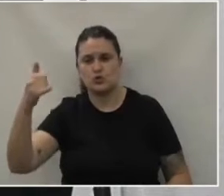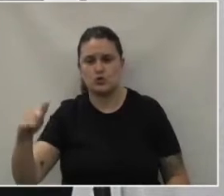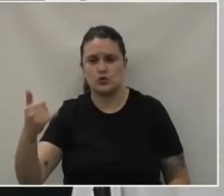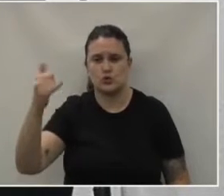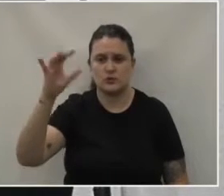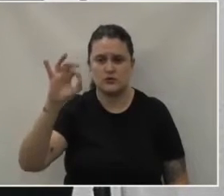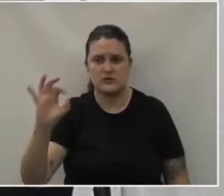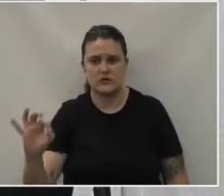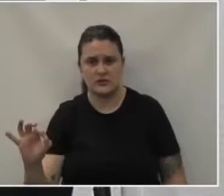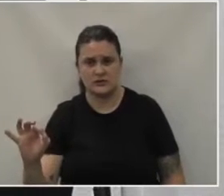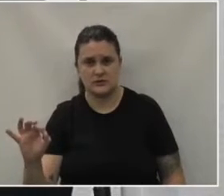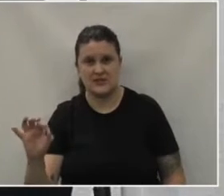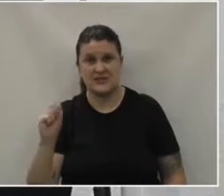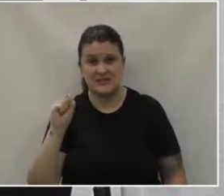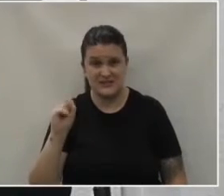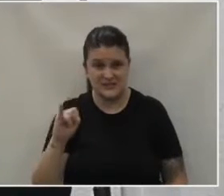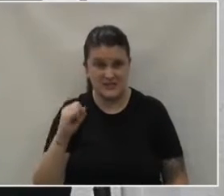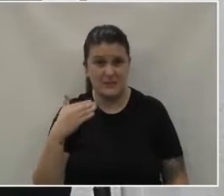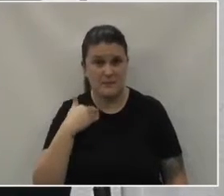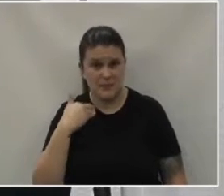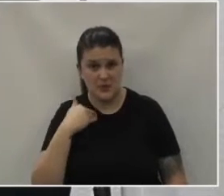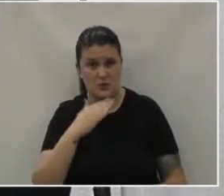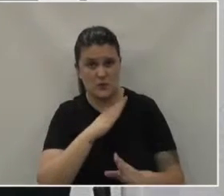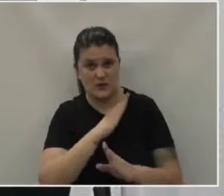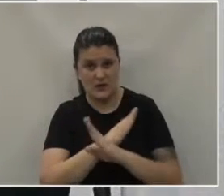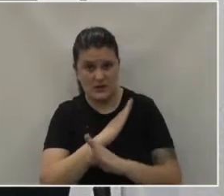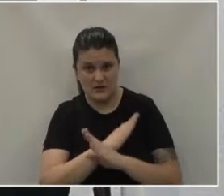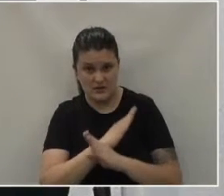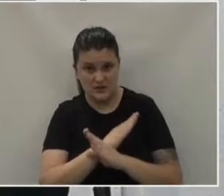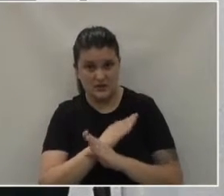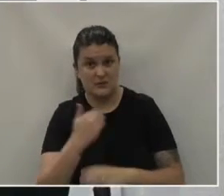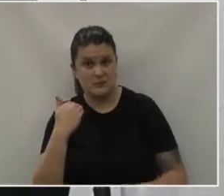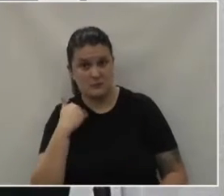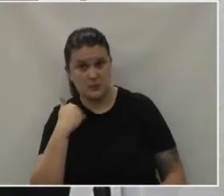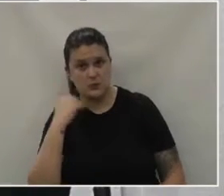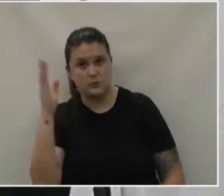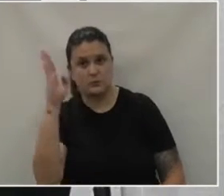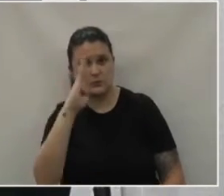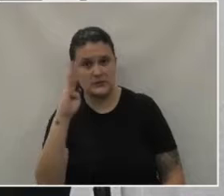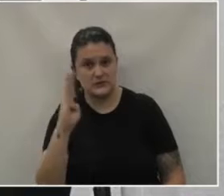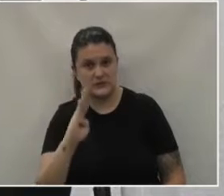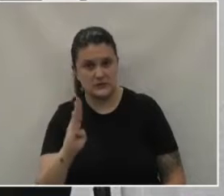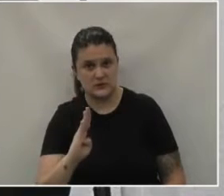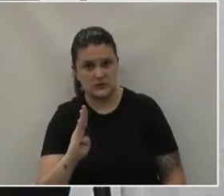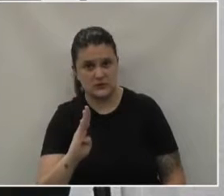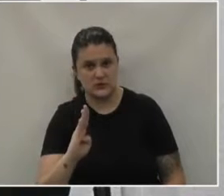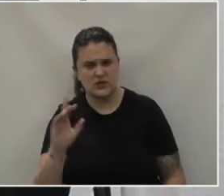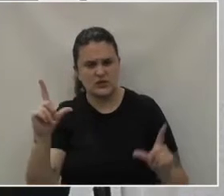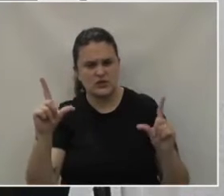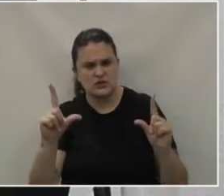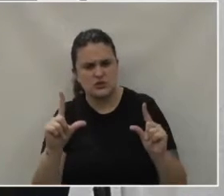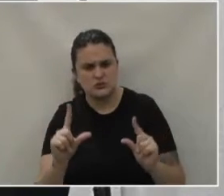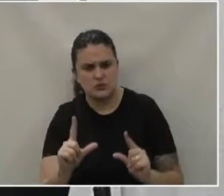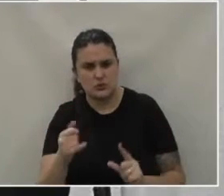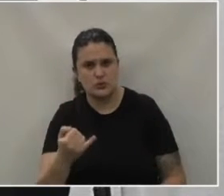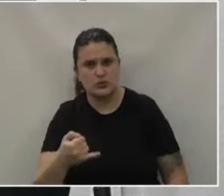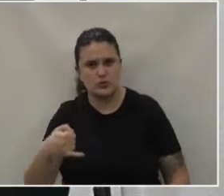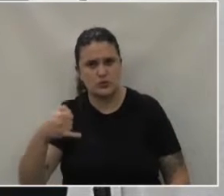juros. Quando a Caixa Econômica Federal e o Banco do Brasil abaixam a taxa de